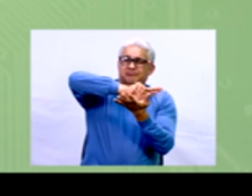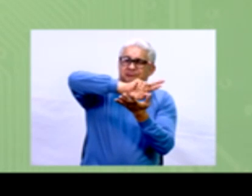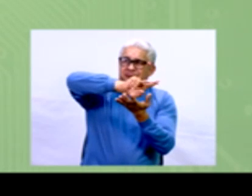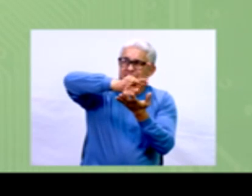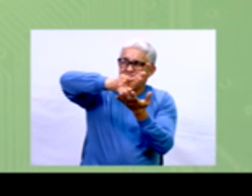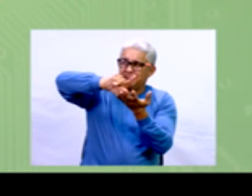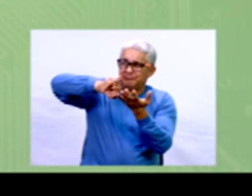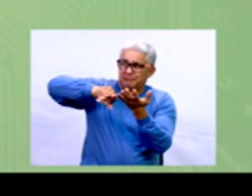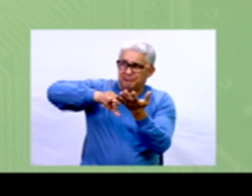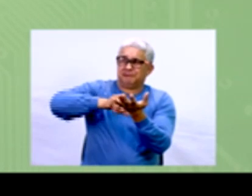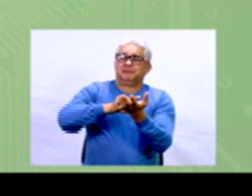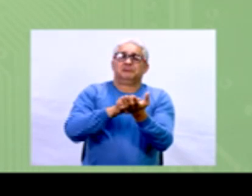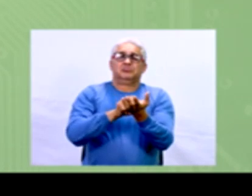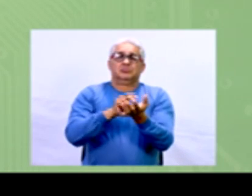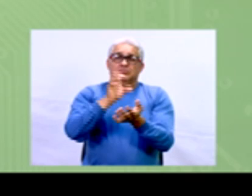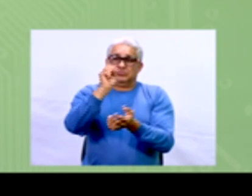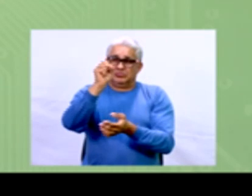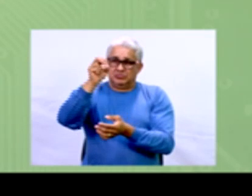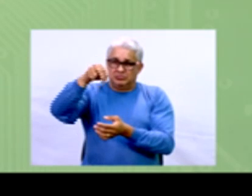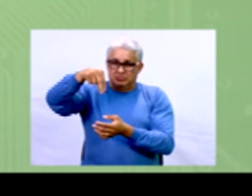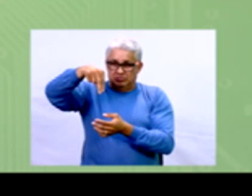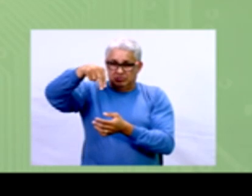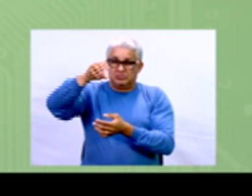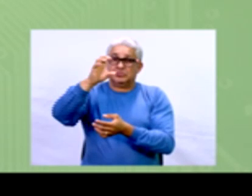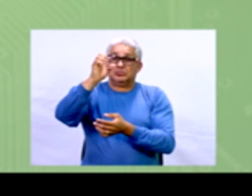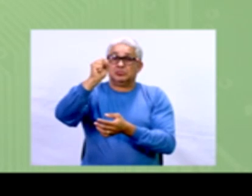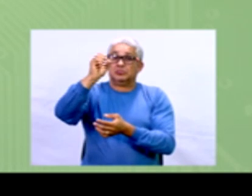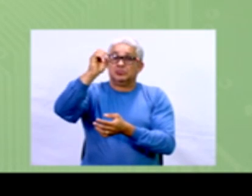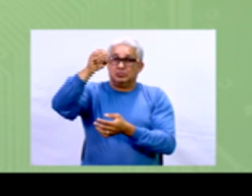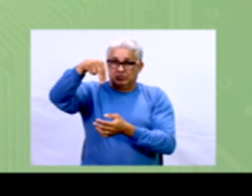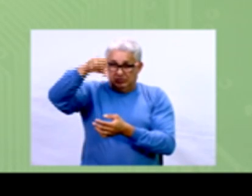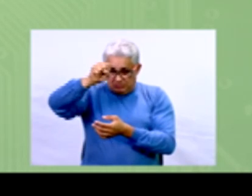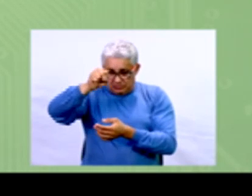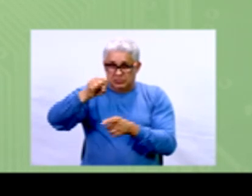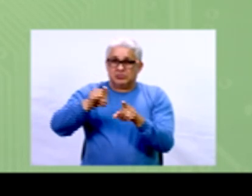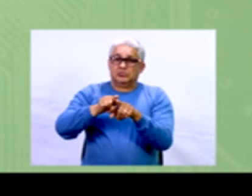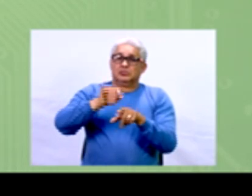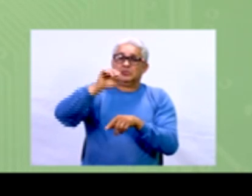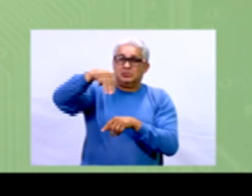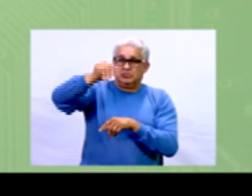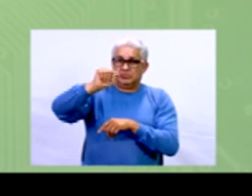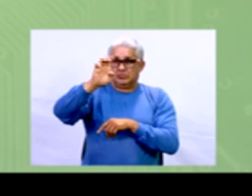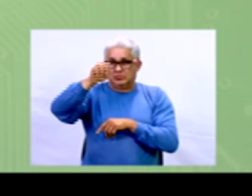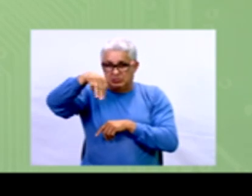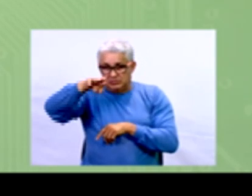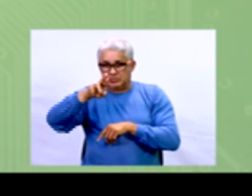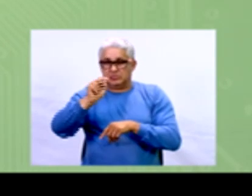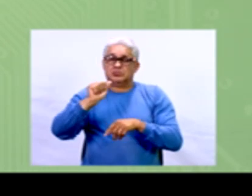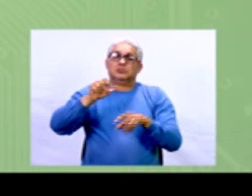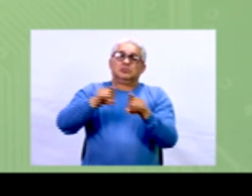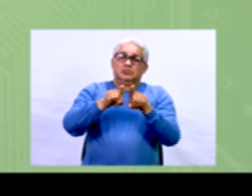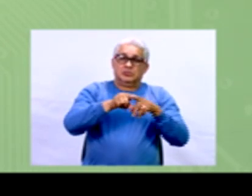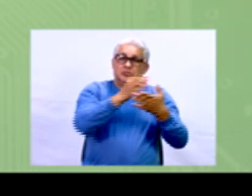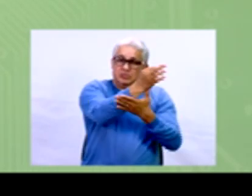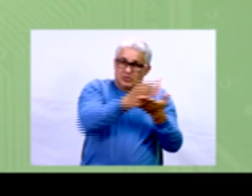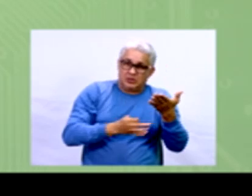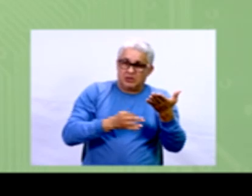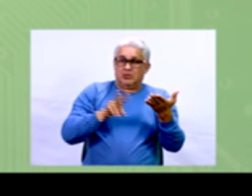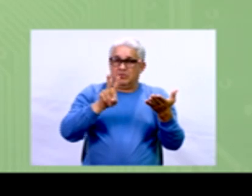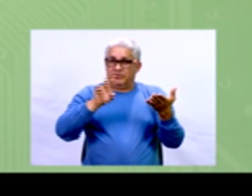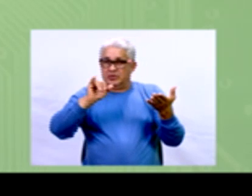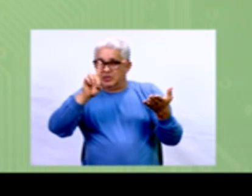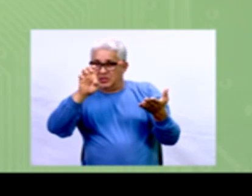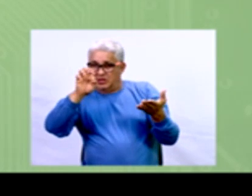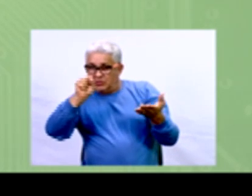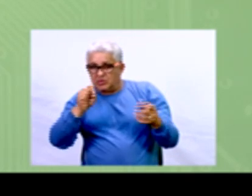com a utilização de múltiplos meios, sons, imagens, textos, vídeos e animações.